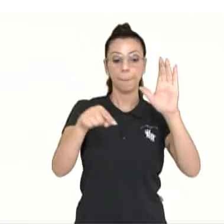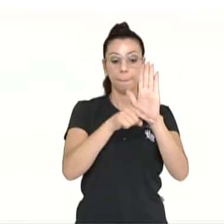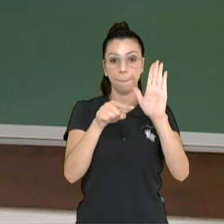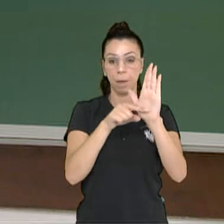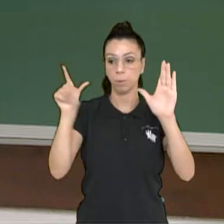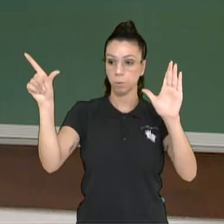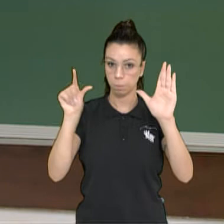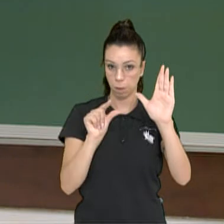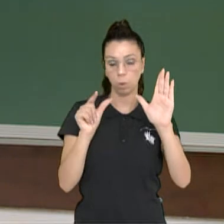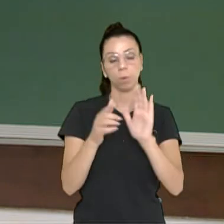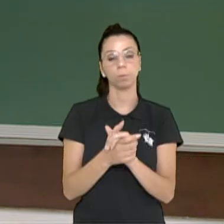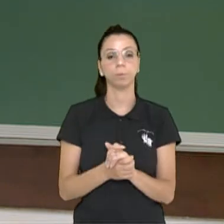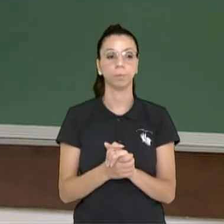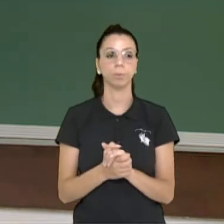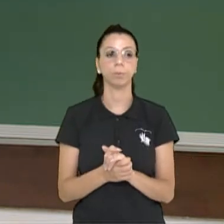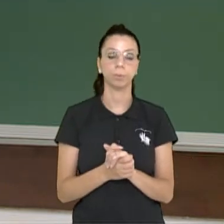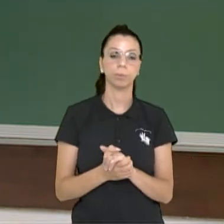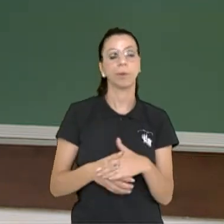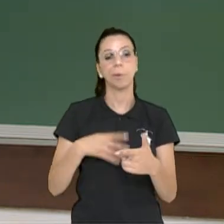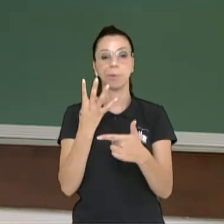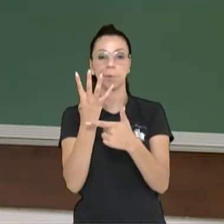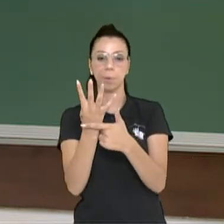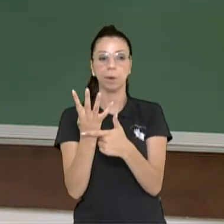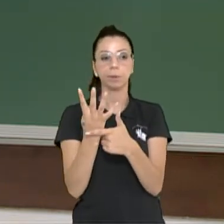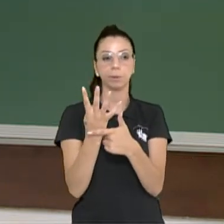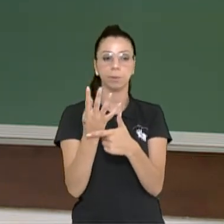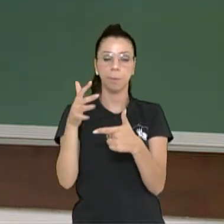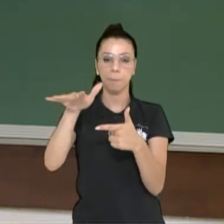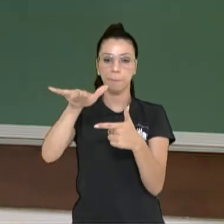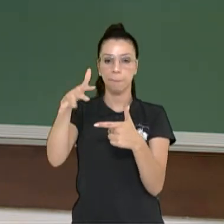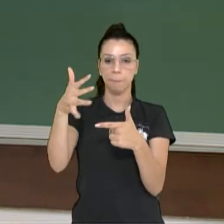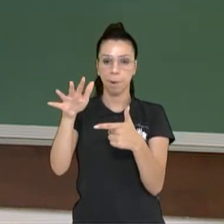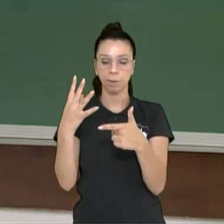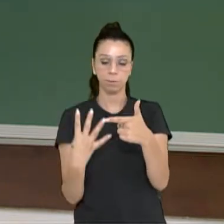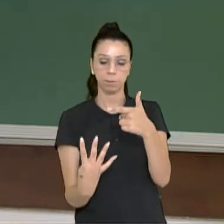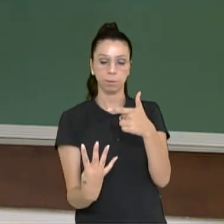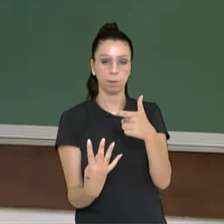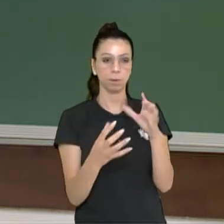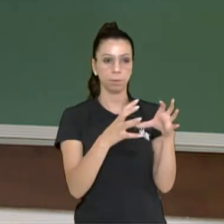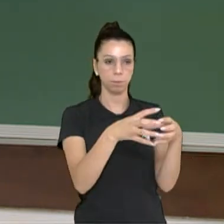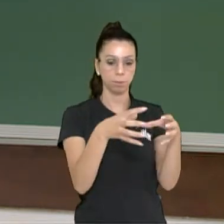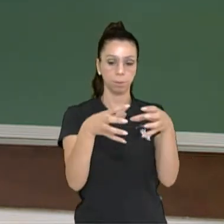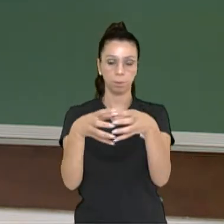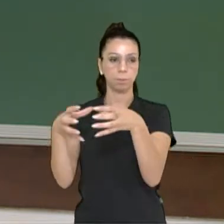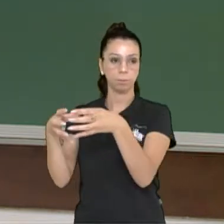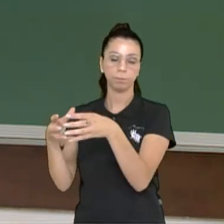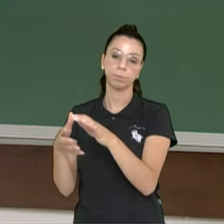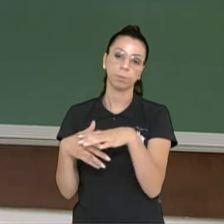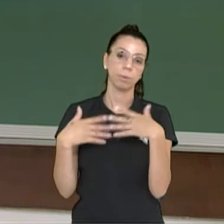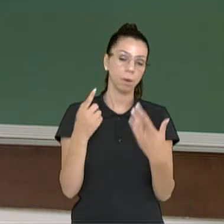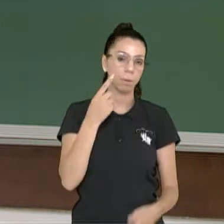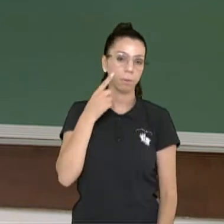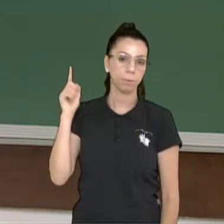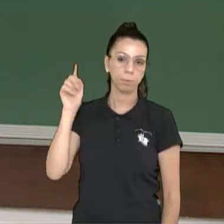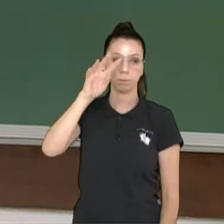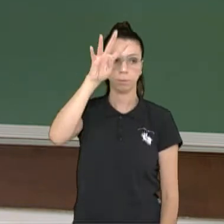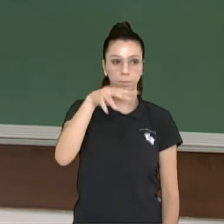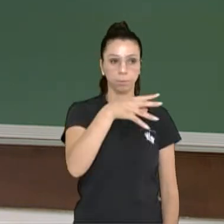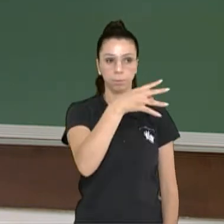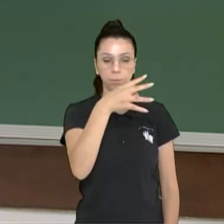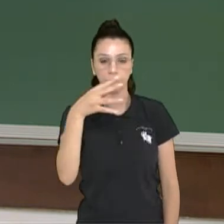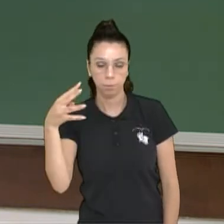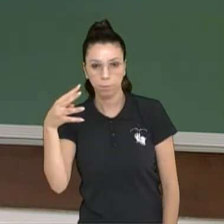dividido por 4. 4,5 que dá aproximadamente aí 4 classes. Então, aqui fica a nossa tabela com